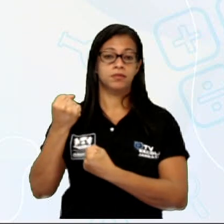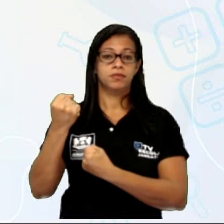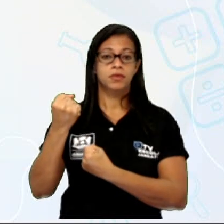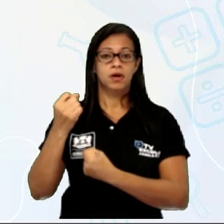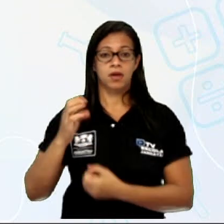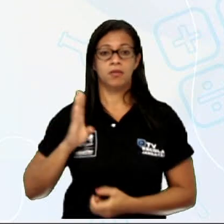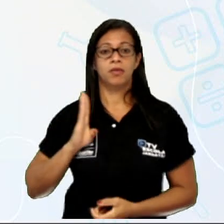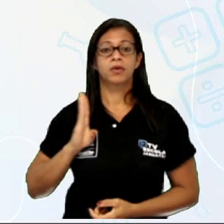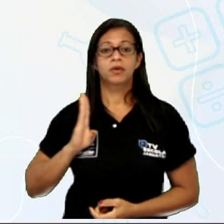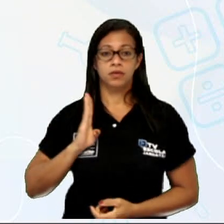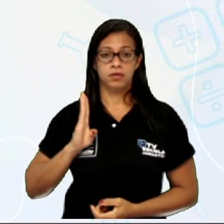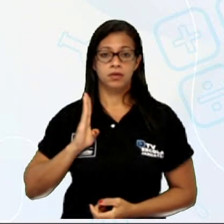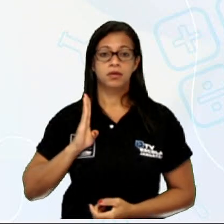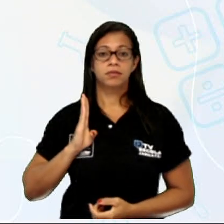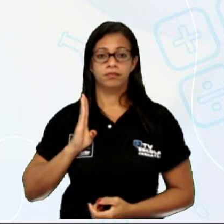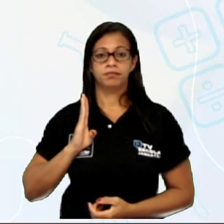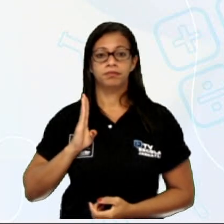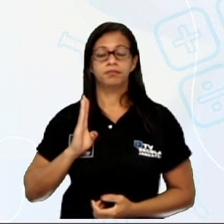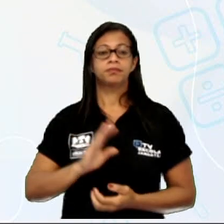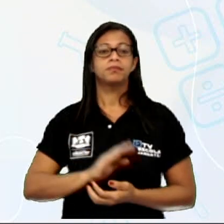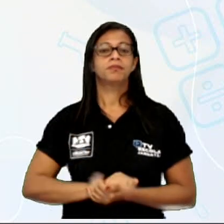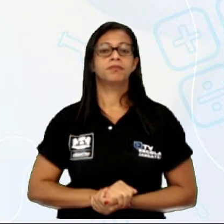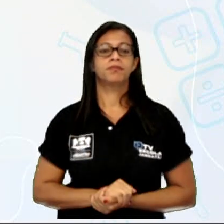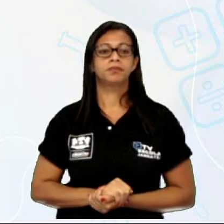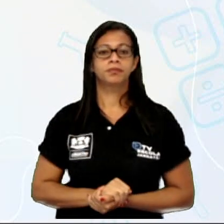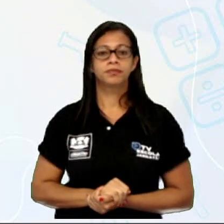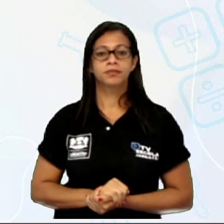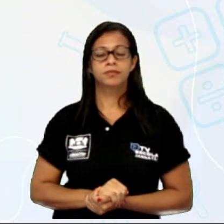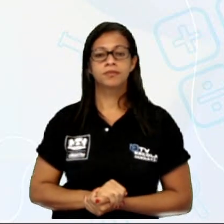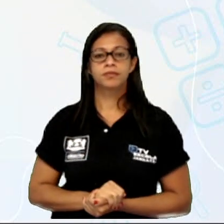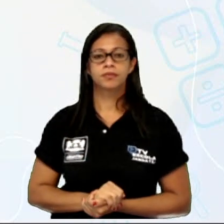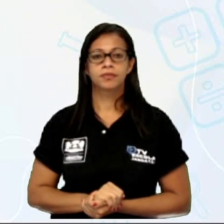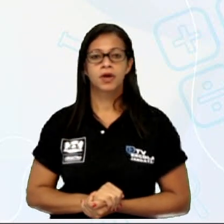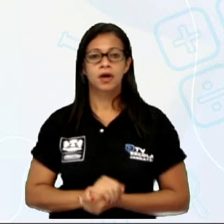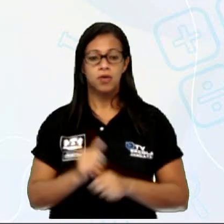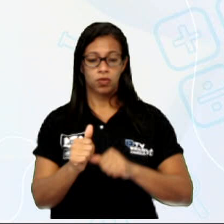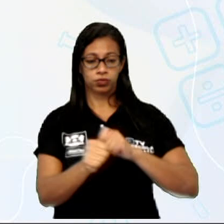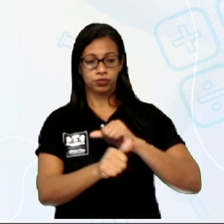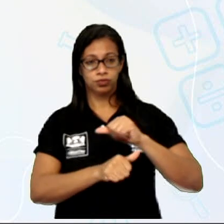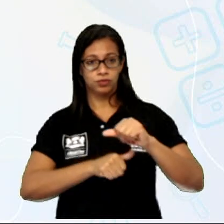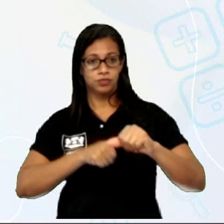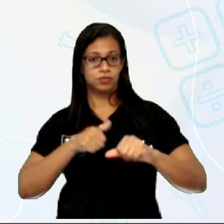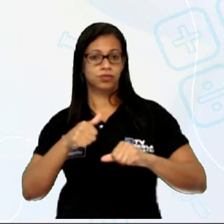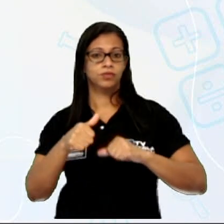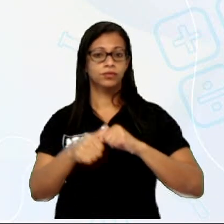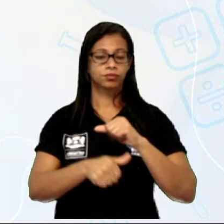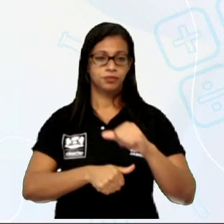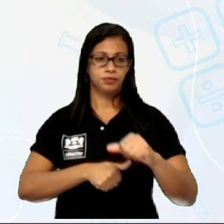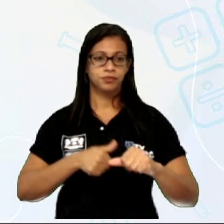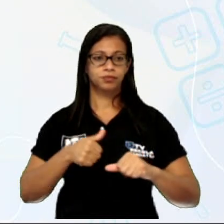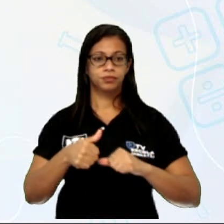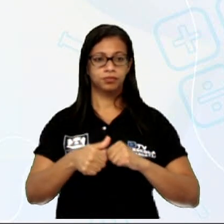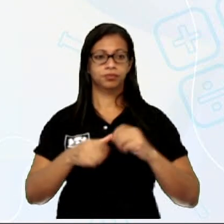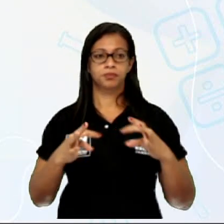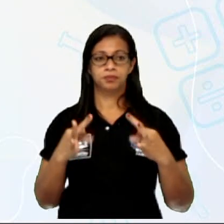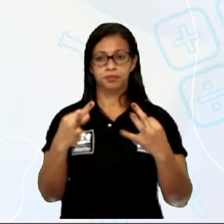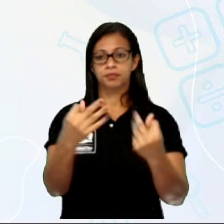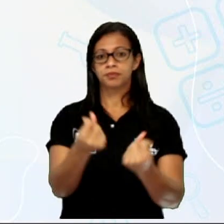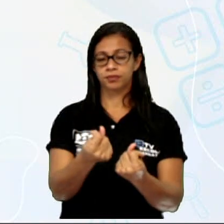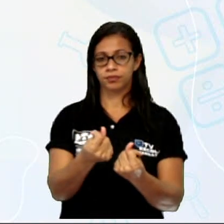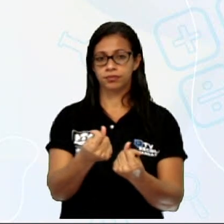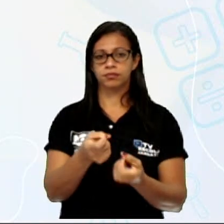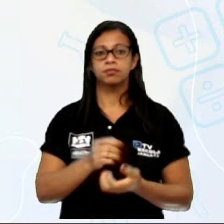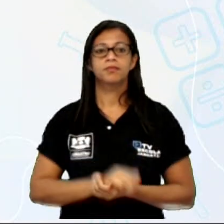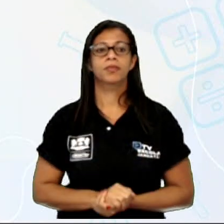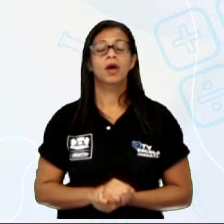à nobreza, né, que era a dinastia de Bourbon, restaurando assim o antigo regime. Né? Então, como eu já disse para vocês,